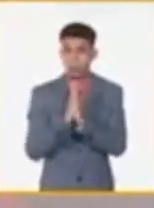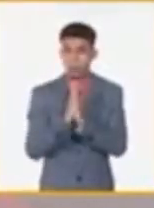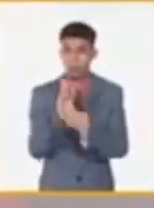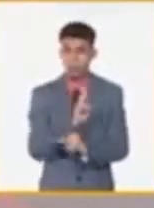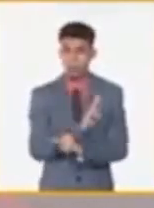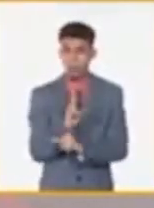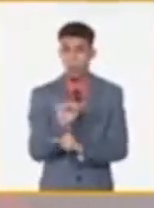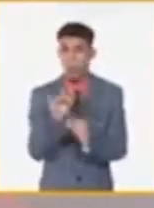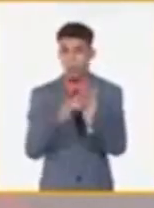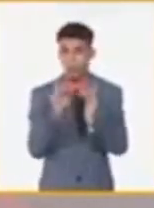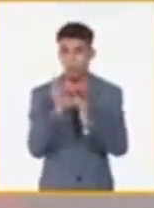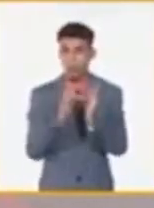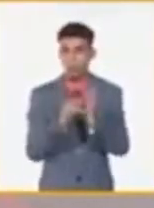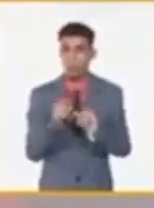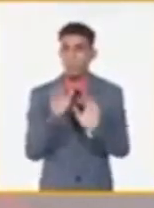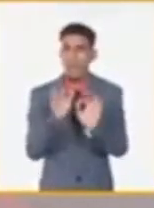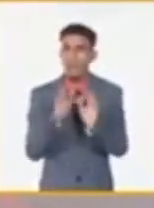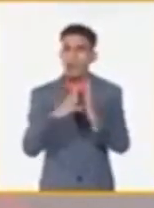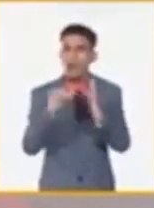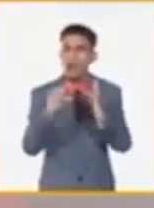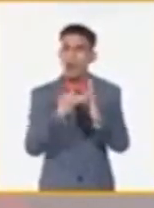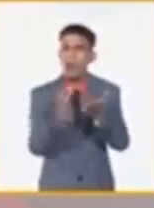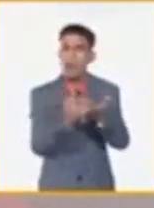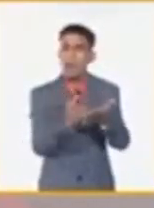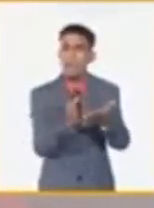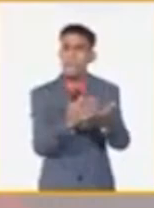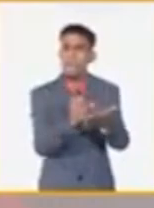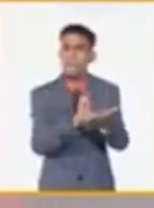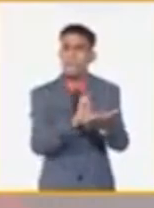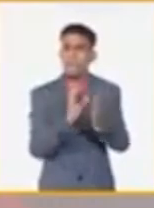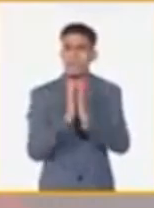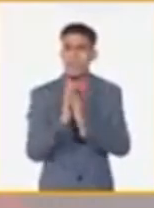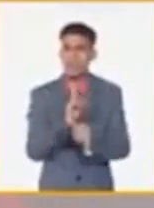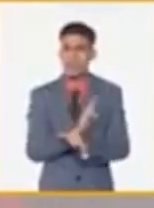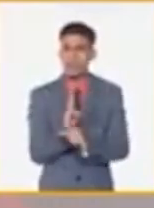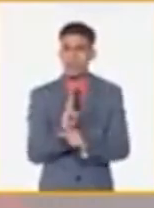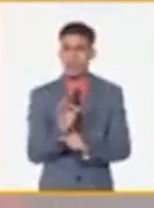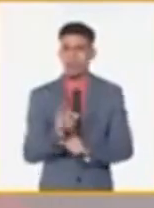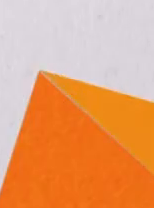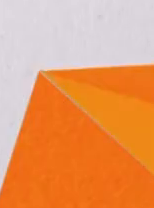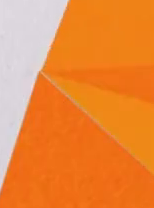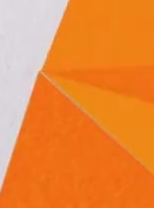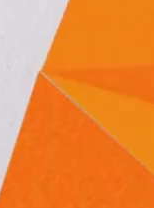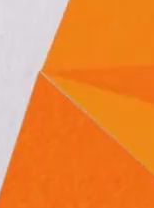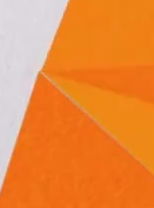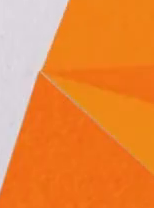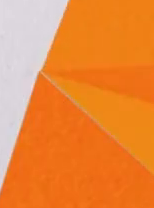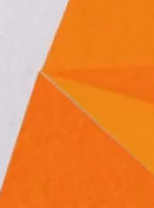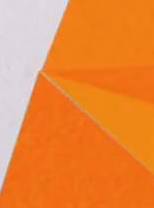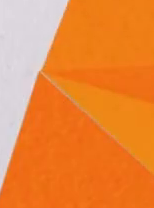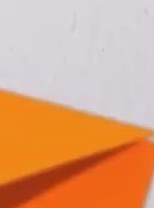eal Biblia outra visão do texto bíblico